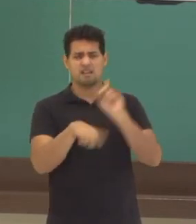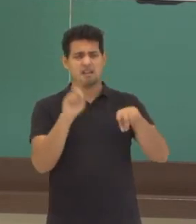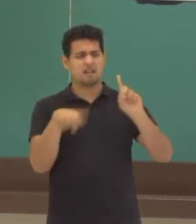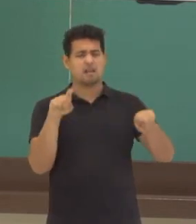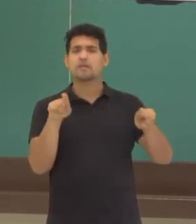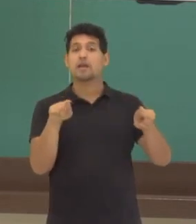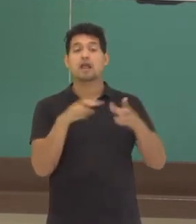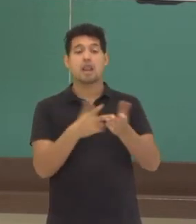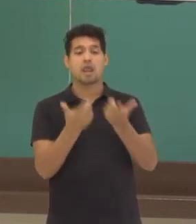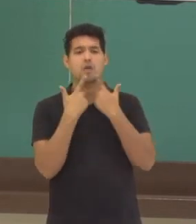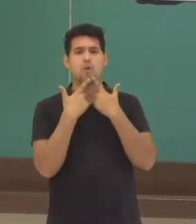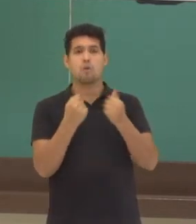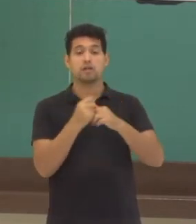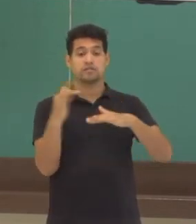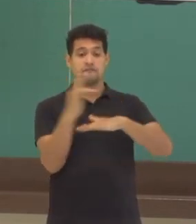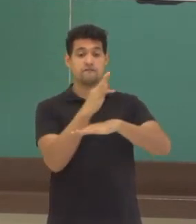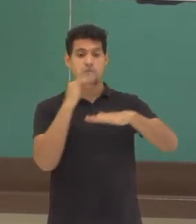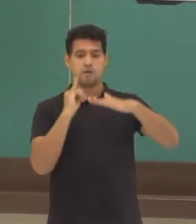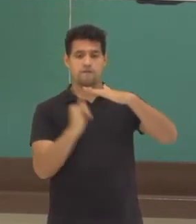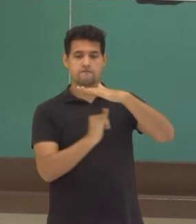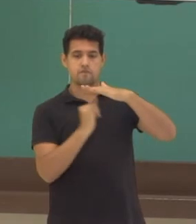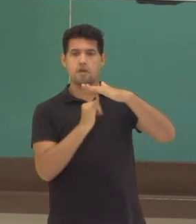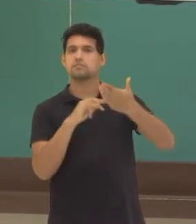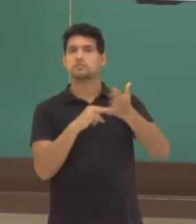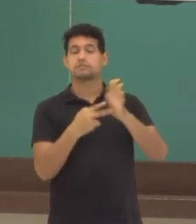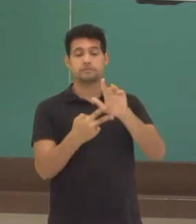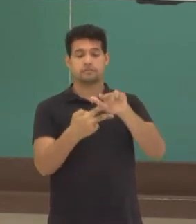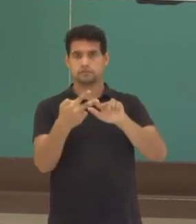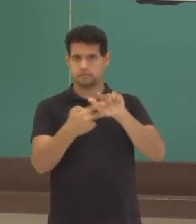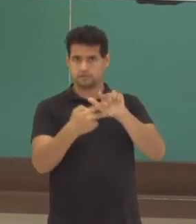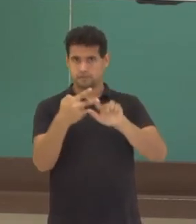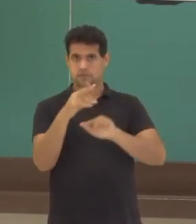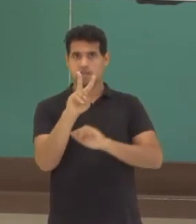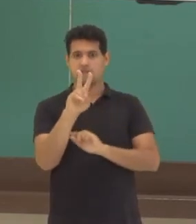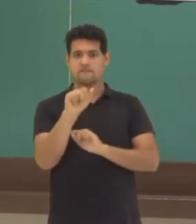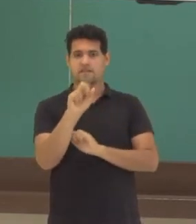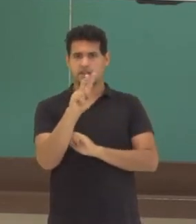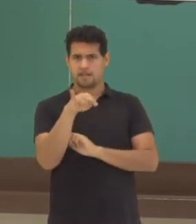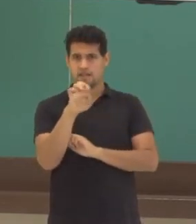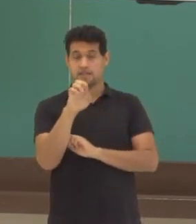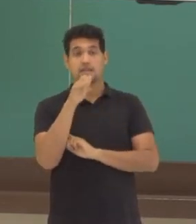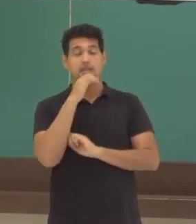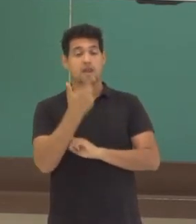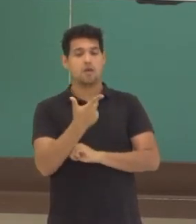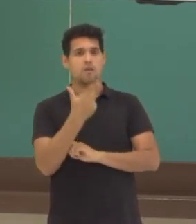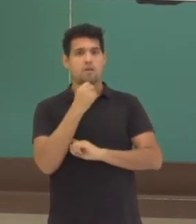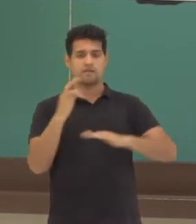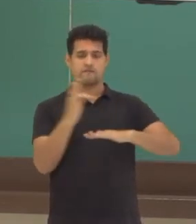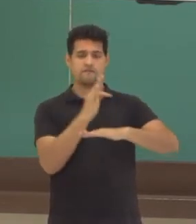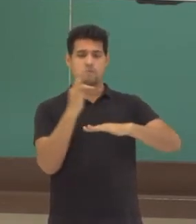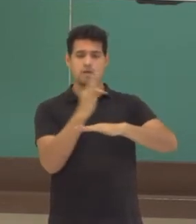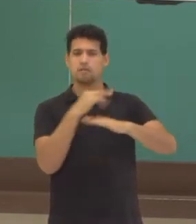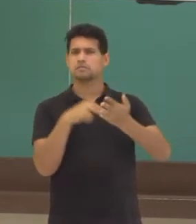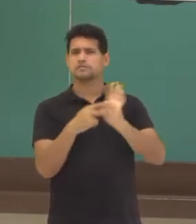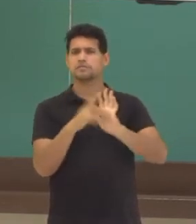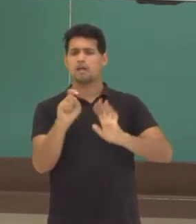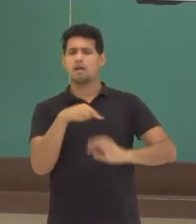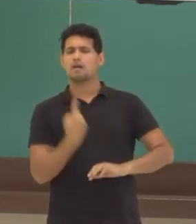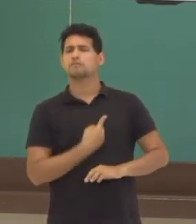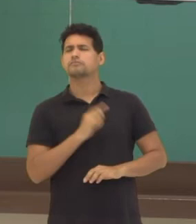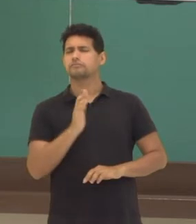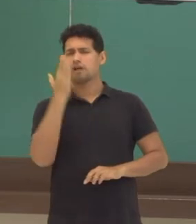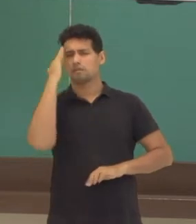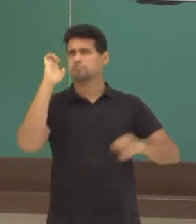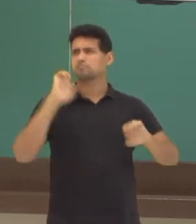A linguagem formal e informal, elas são duas variantes, né? Então, a linguagem formal, aquela que nós entendemos lá